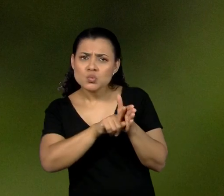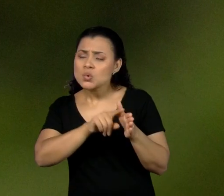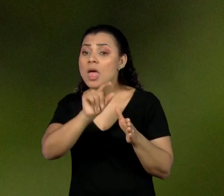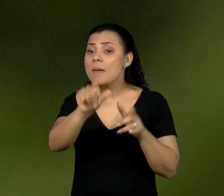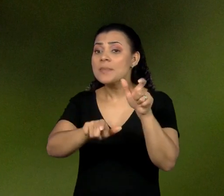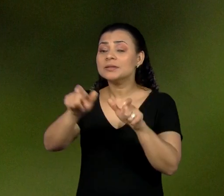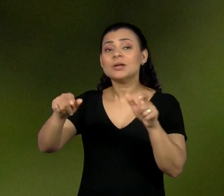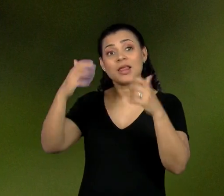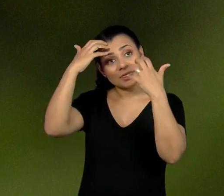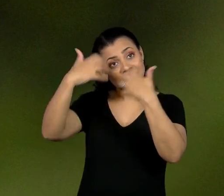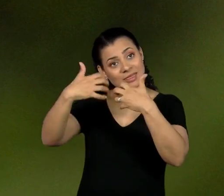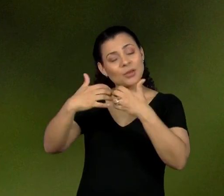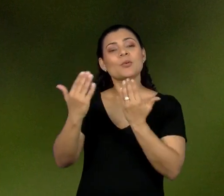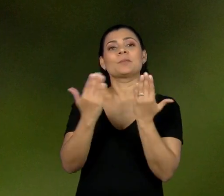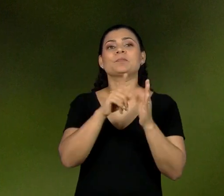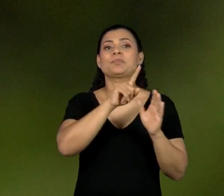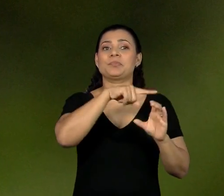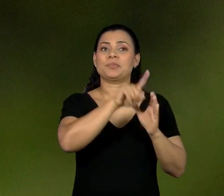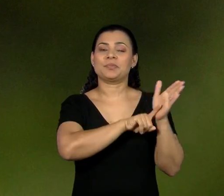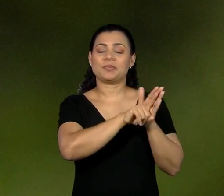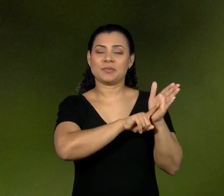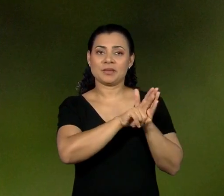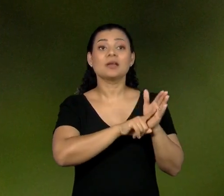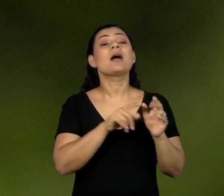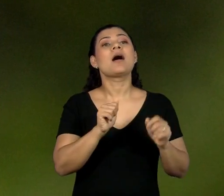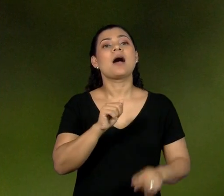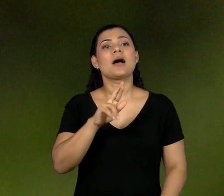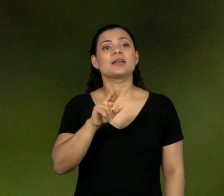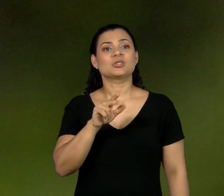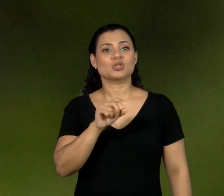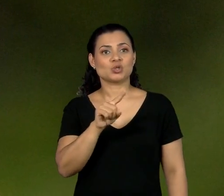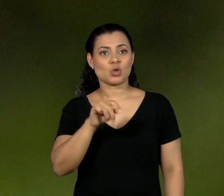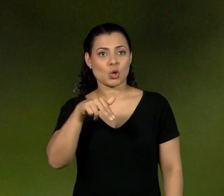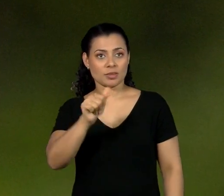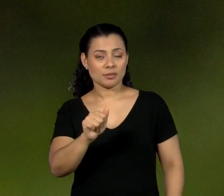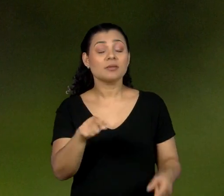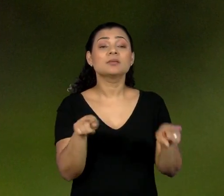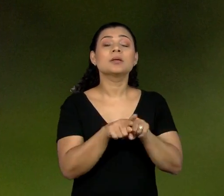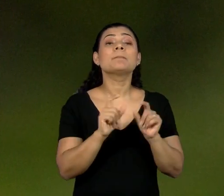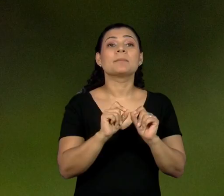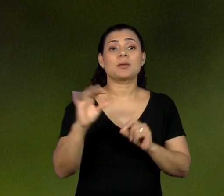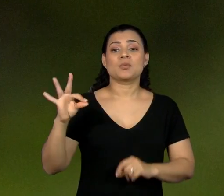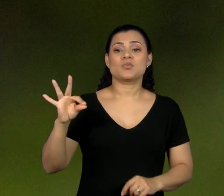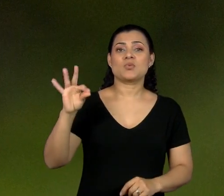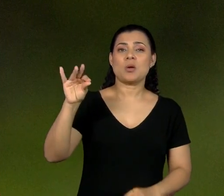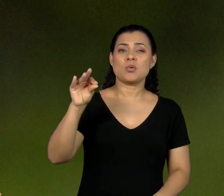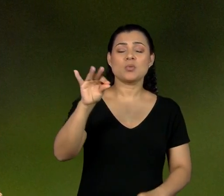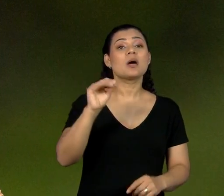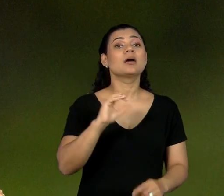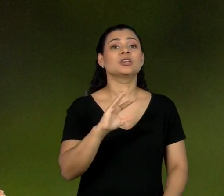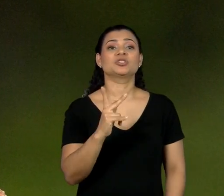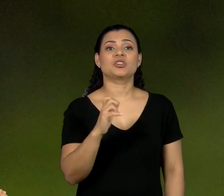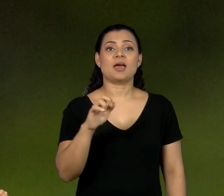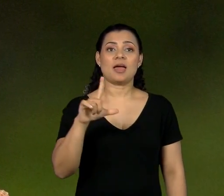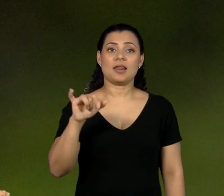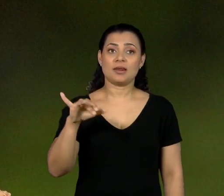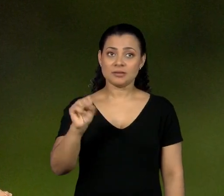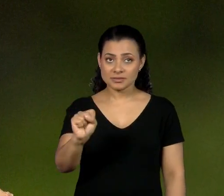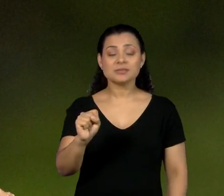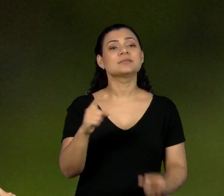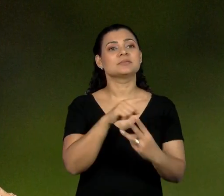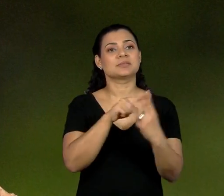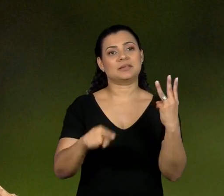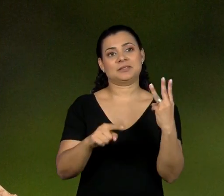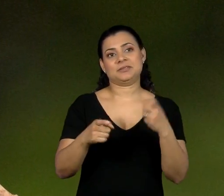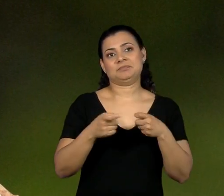o neurobiólogo Chris Olson, do Arizona, e o especialista em ecologia de beija-flores, Charles Duca.